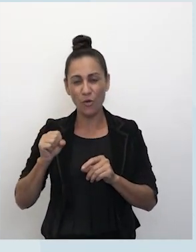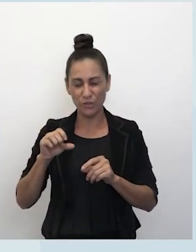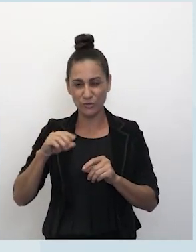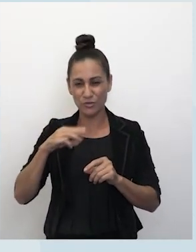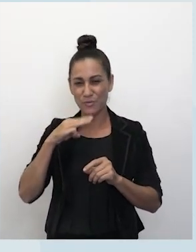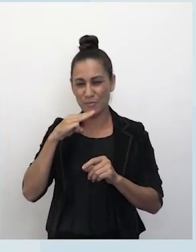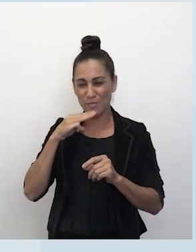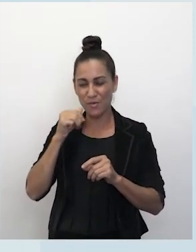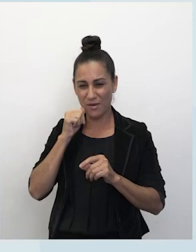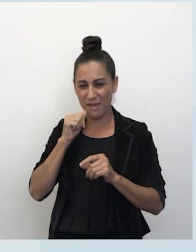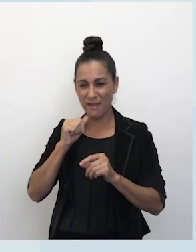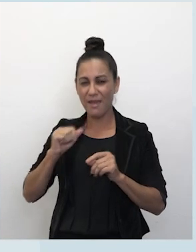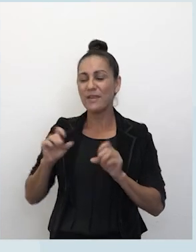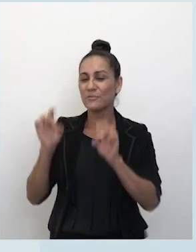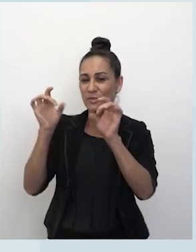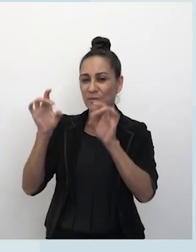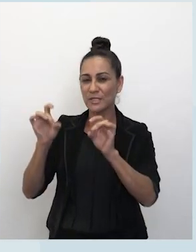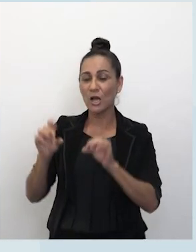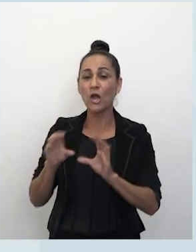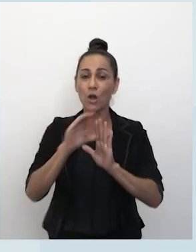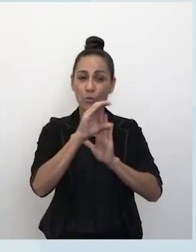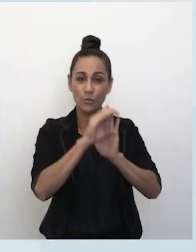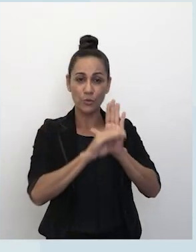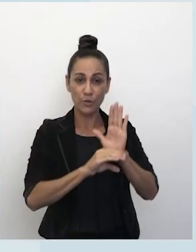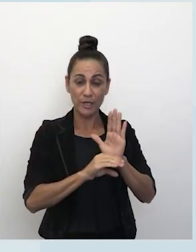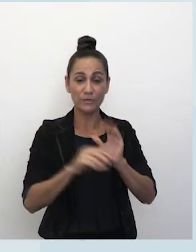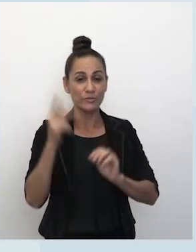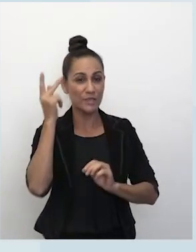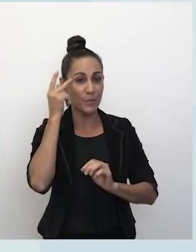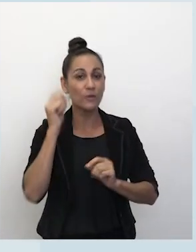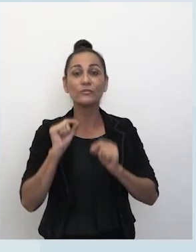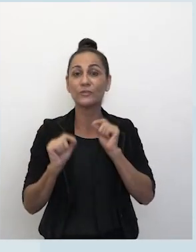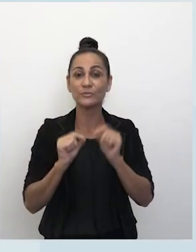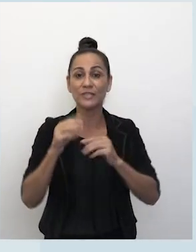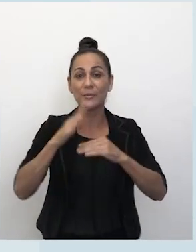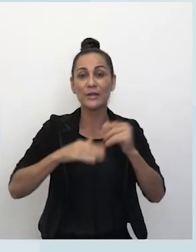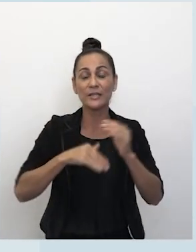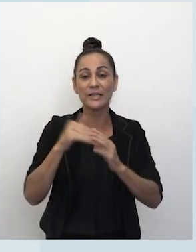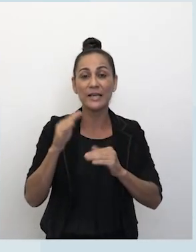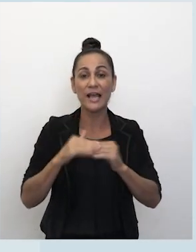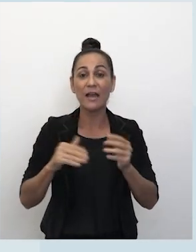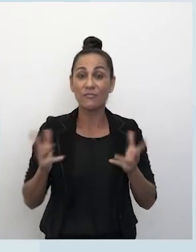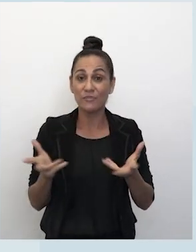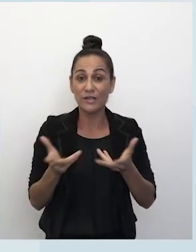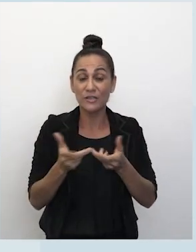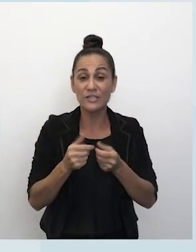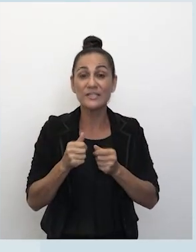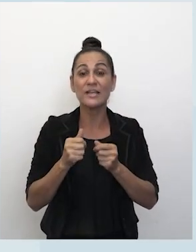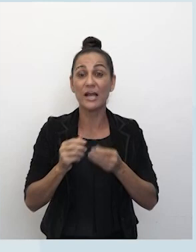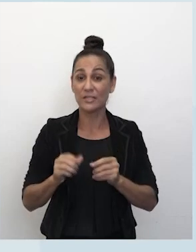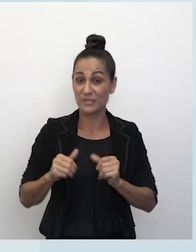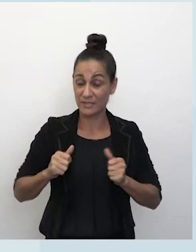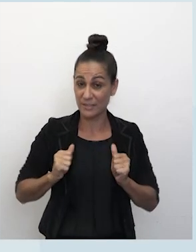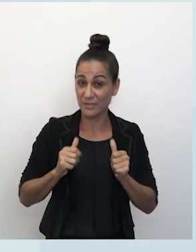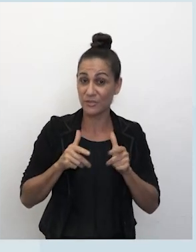A habilidade do currículo do Estado de São Paulo que nós vamos trabalhar é valorizar a diversidade dos